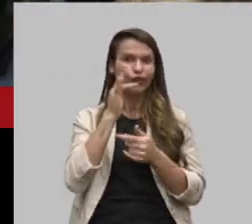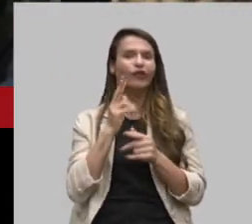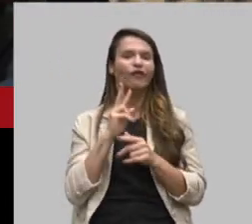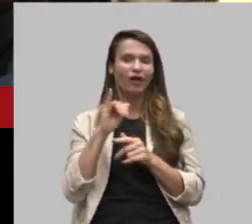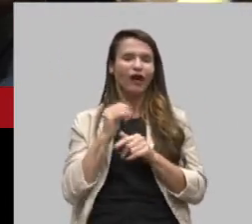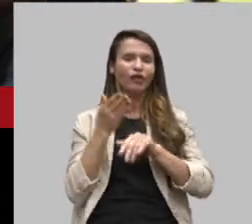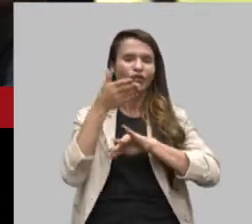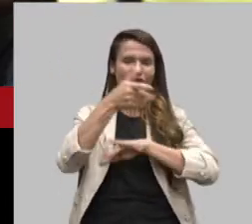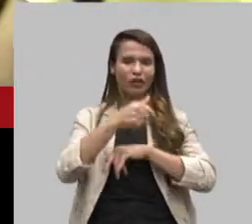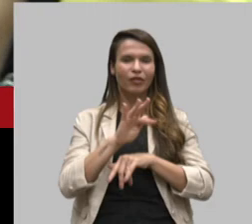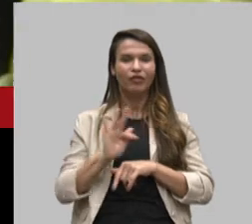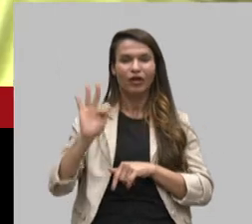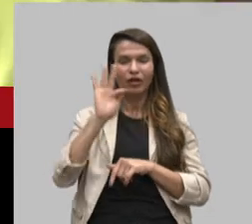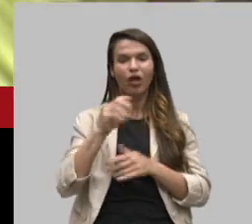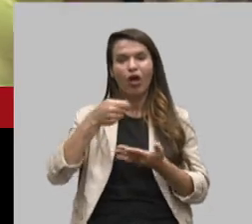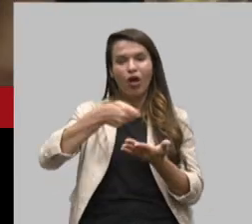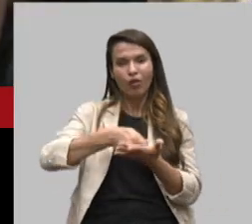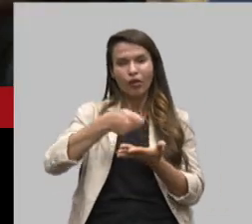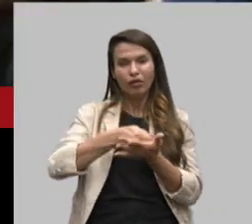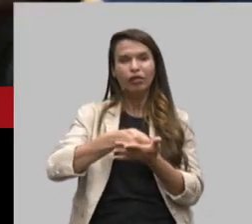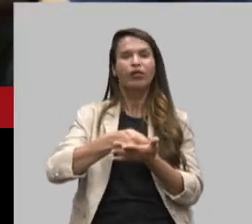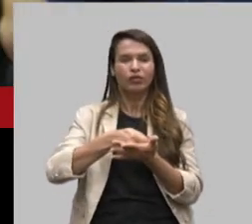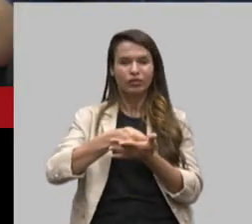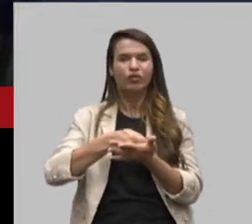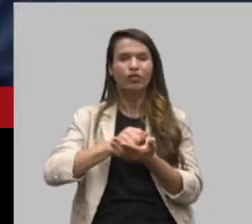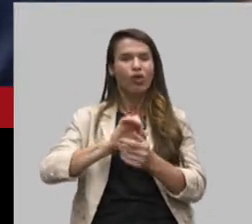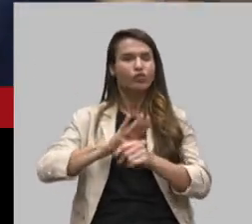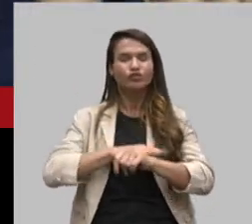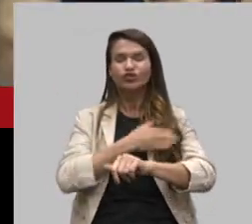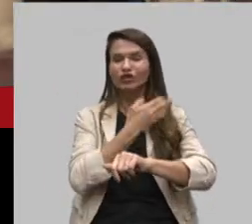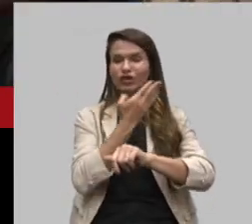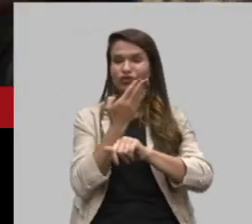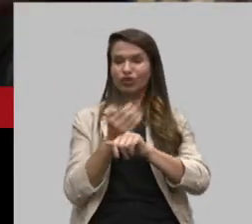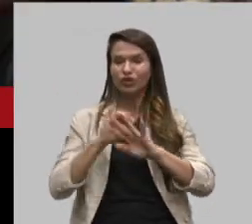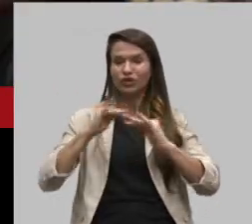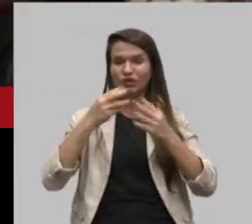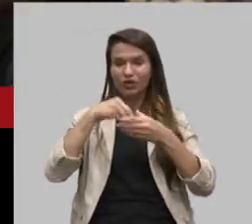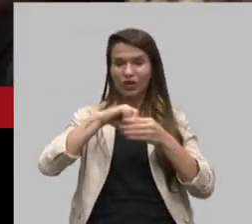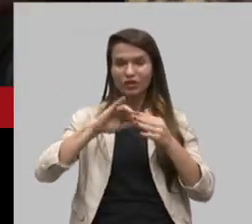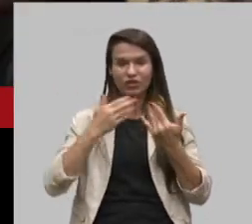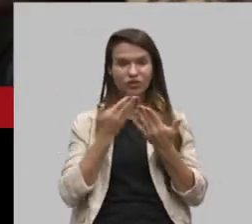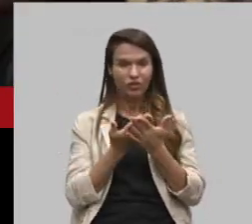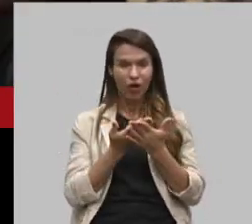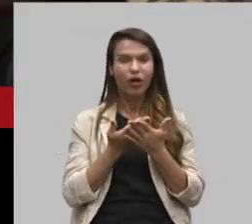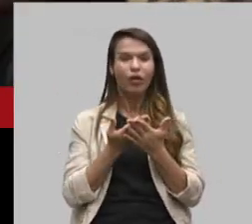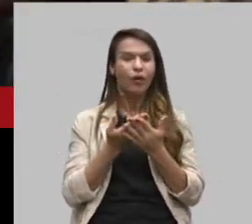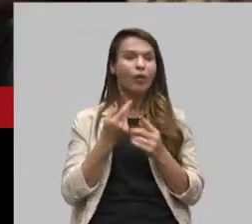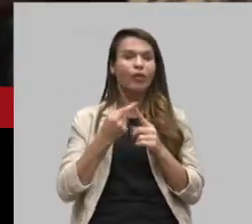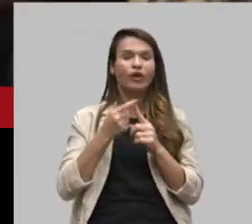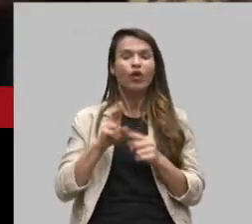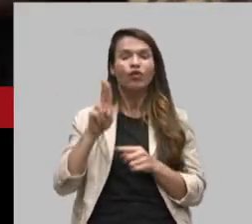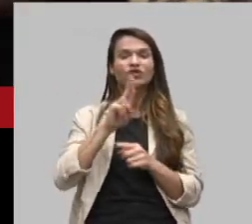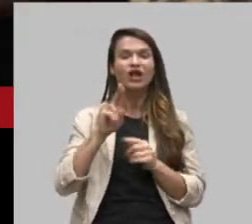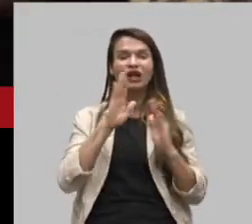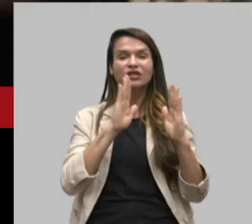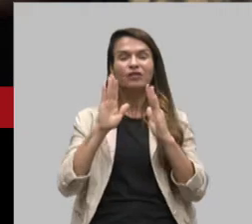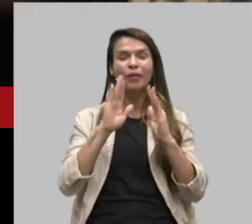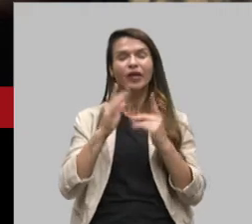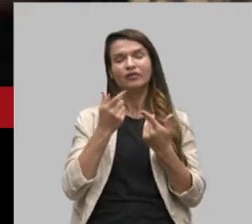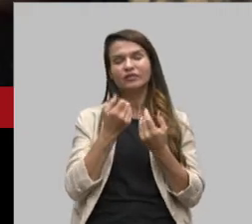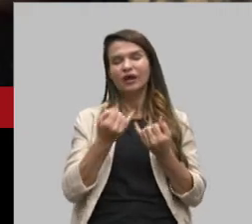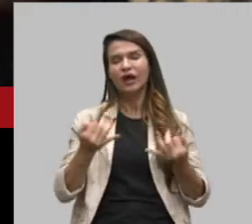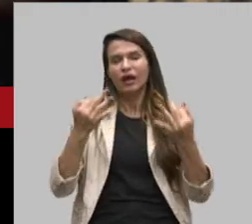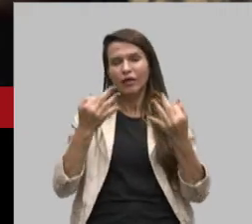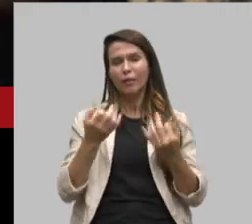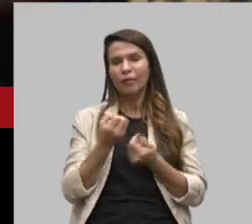obrigados a passar a maior parte do nosso dia nas escolas por não utilizar desse tempo para coisa úteis para aquilo que